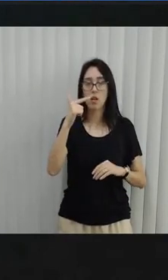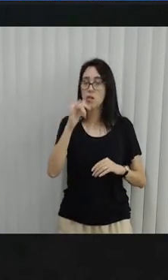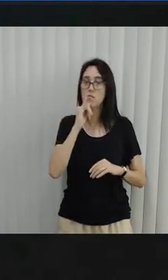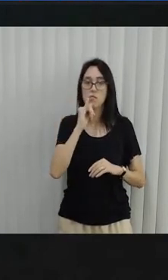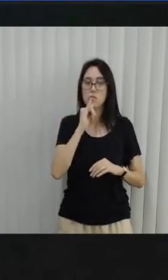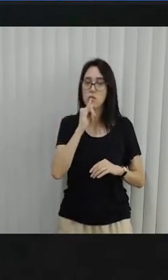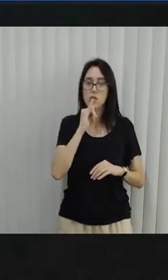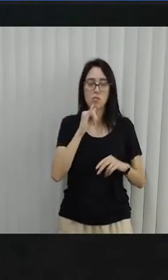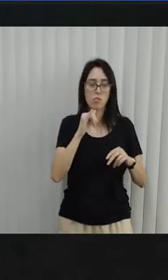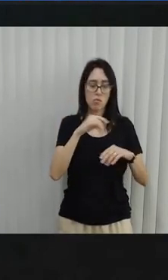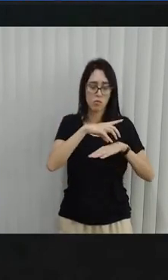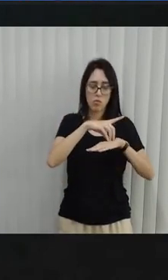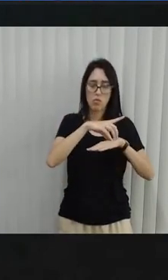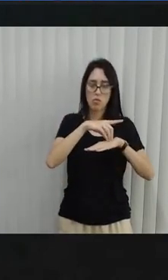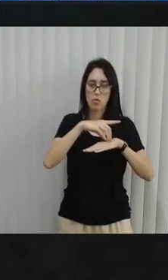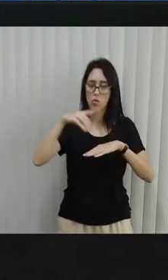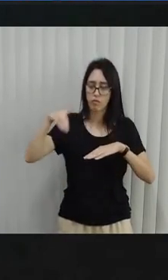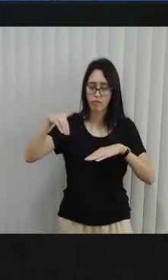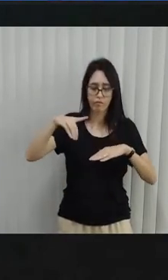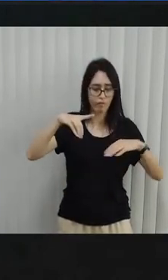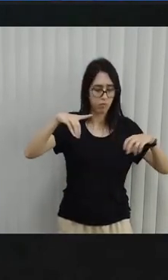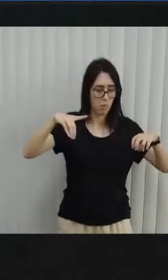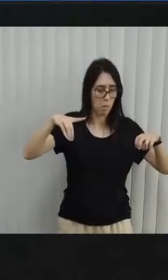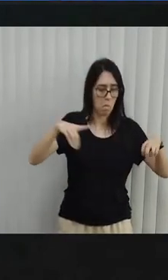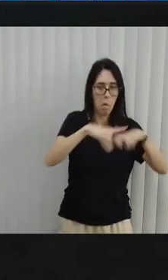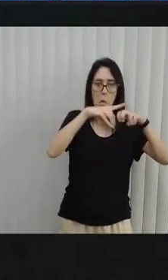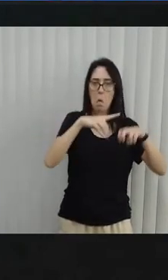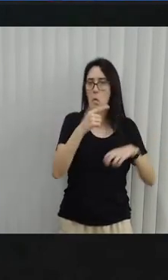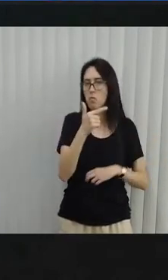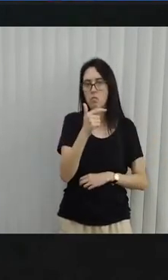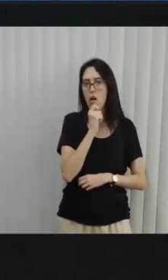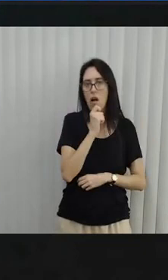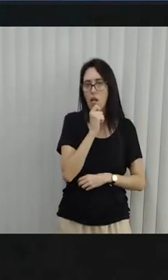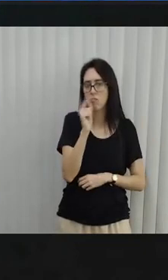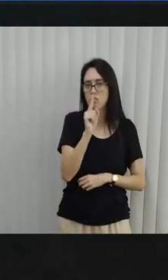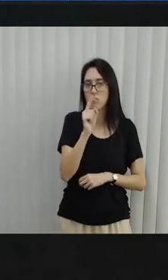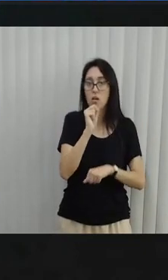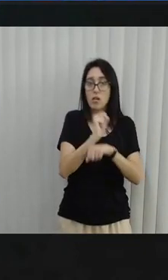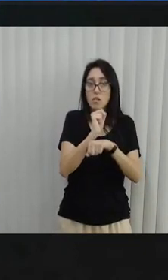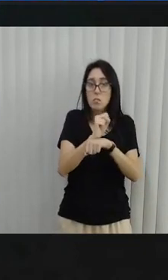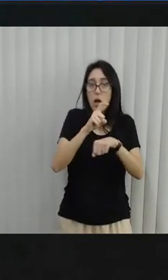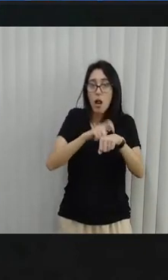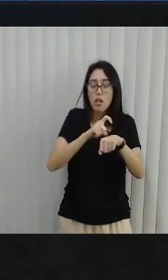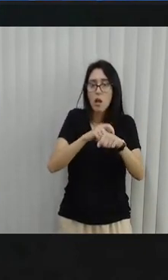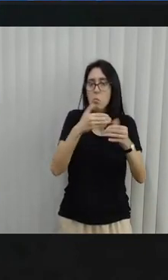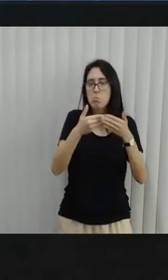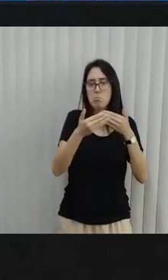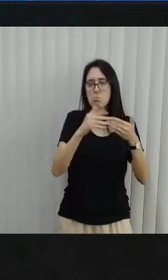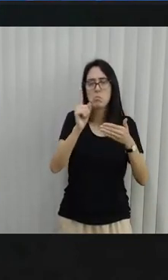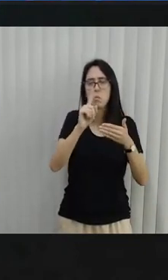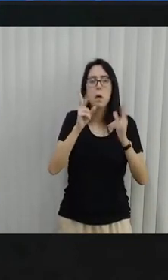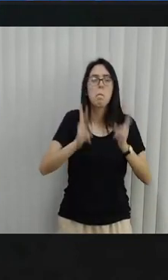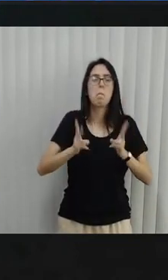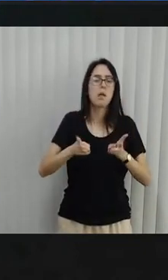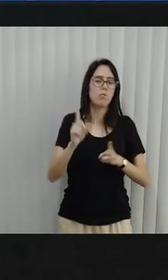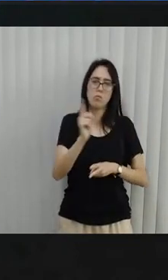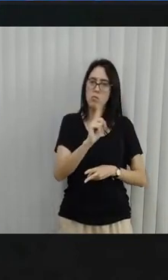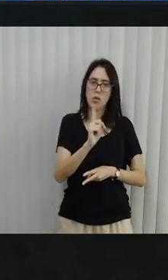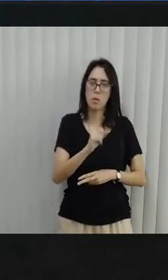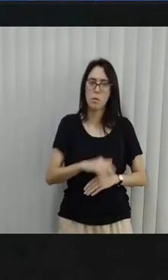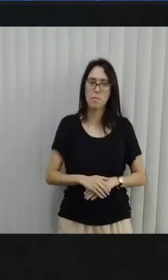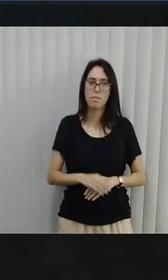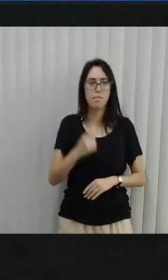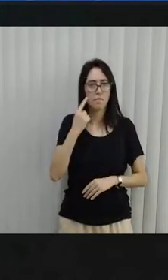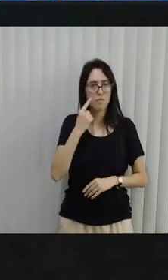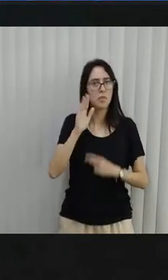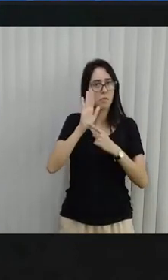nosso cacto e o nosso dino. Vê, agora sim, ele espera um tempinho aleatório, não fica vindo sempre na mesma ordem, e o nosso